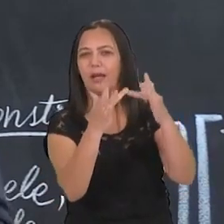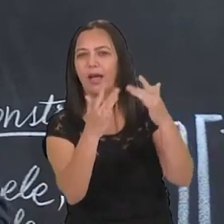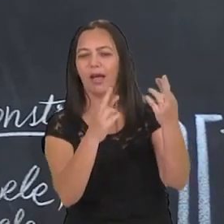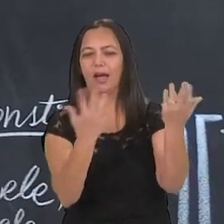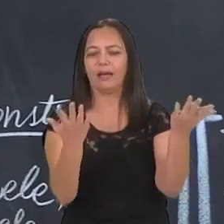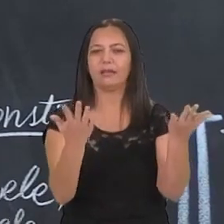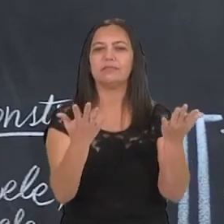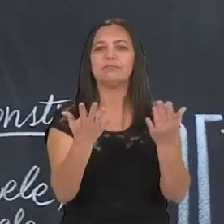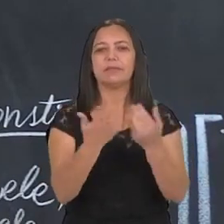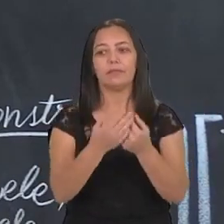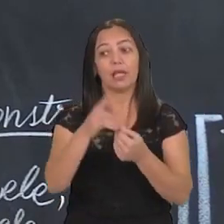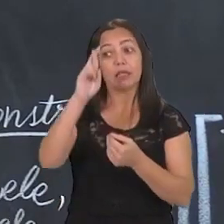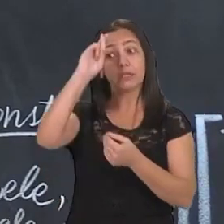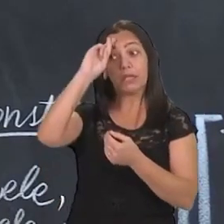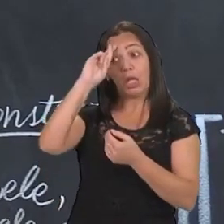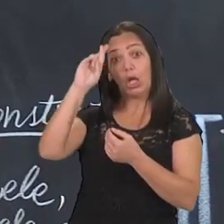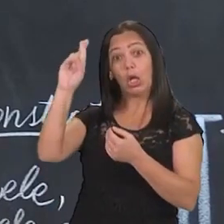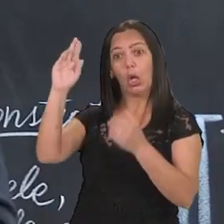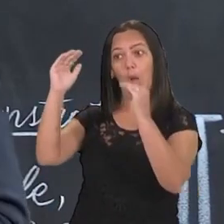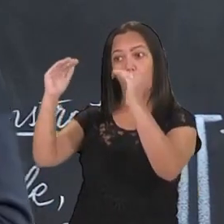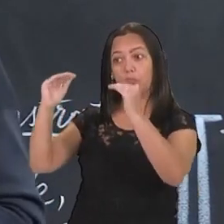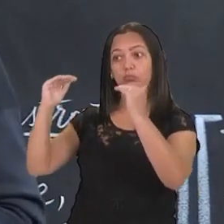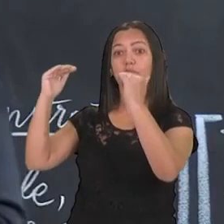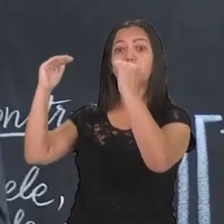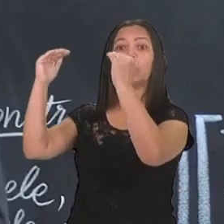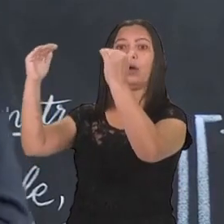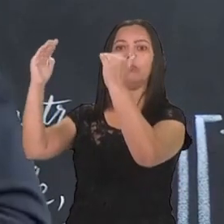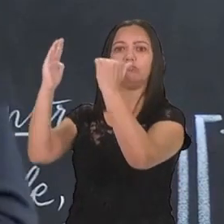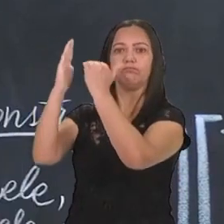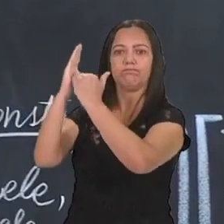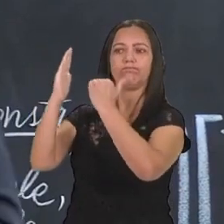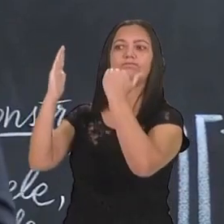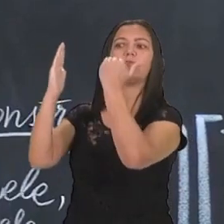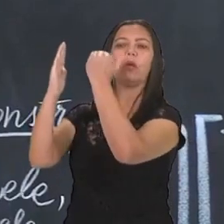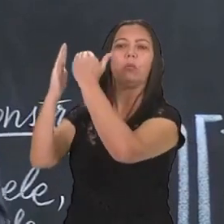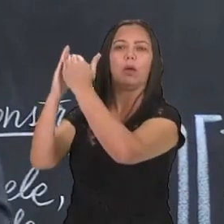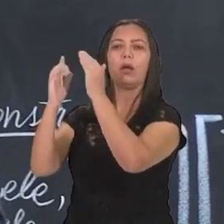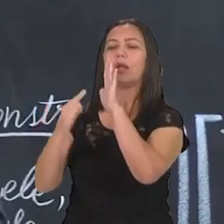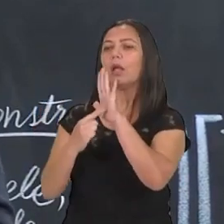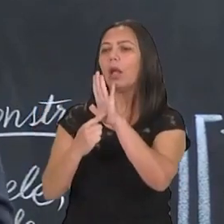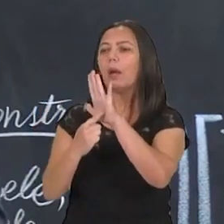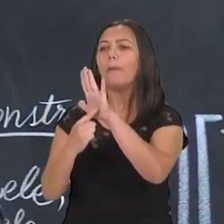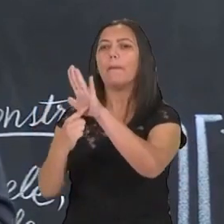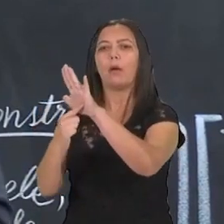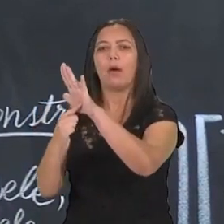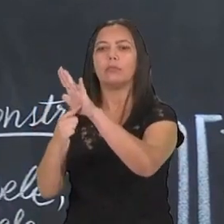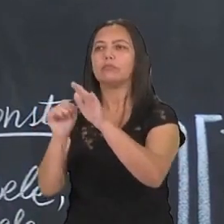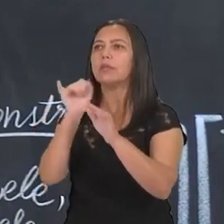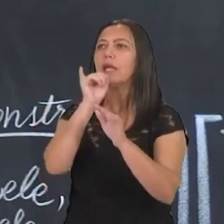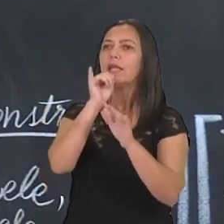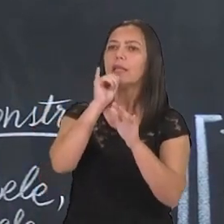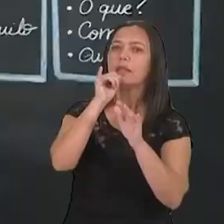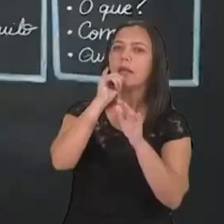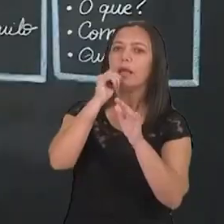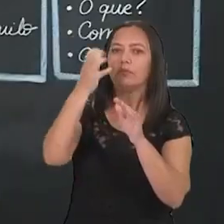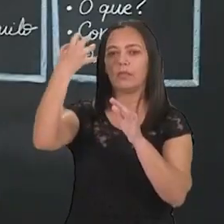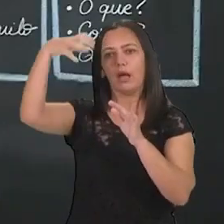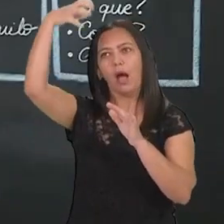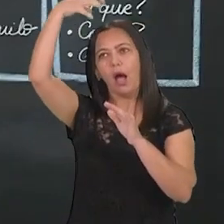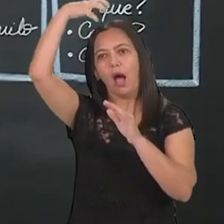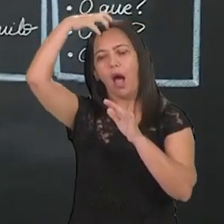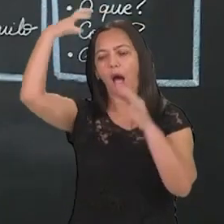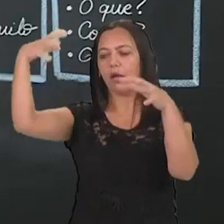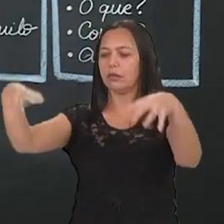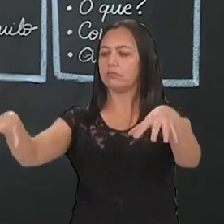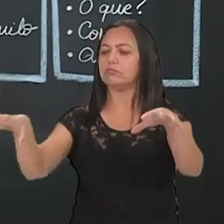e o senhora são os pronomes de tratamento mais evidentes para o tratamento de pessoas que exigem um nível de formalidade maior, assim como existem muitos outros,